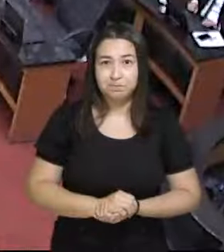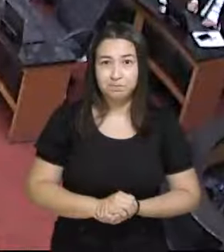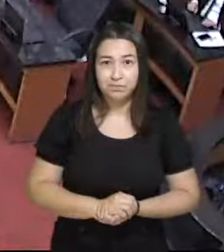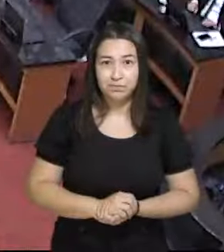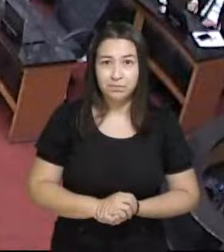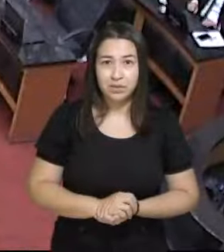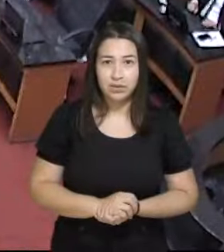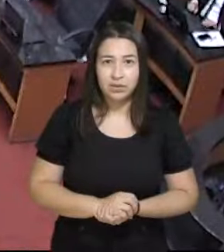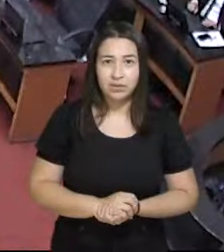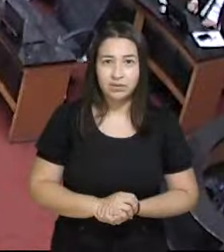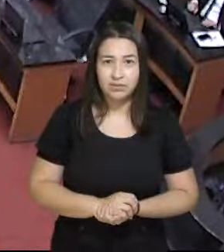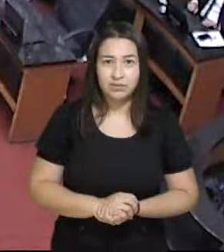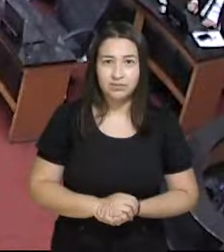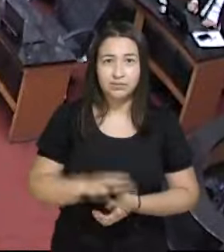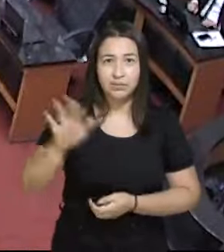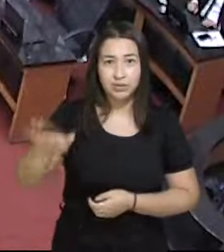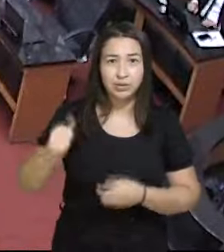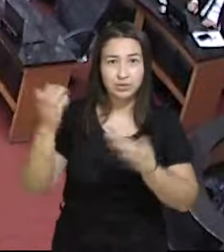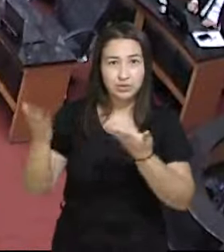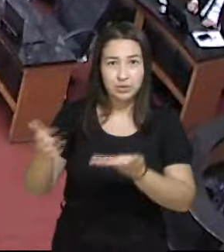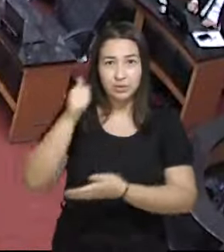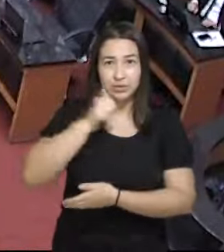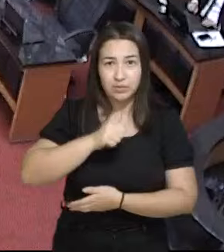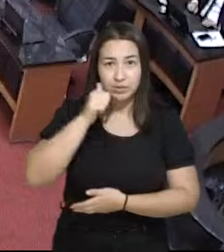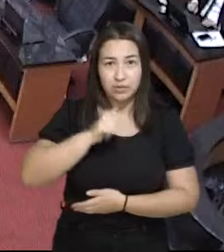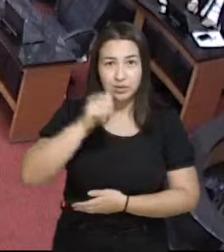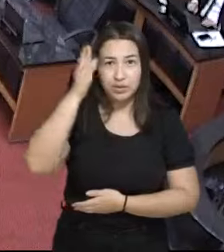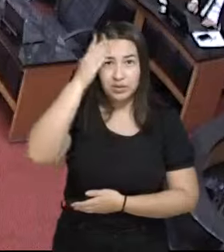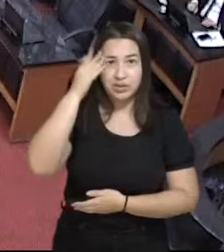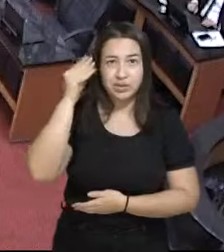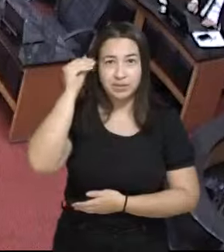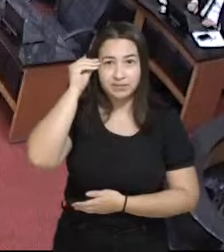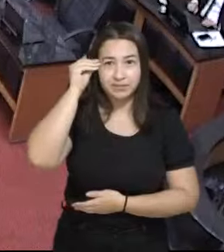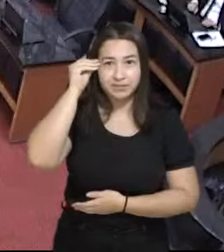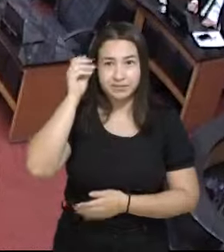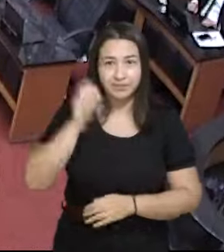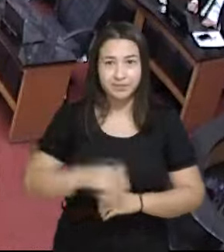Para discutir a matéria, com a palavra a deputada Luciane Carminati.